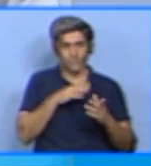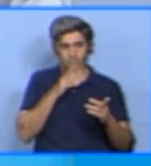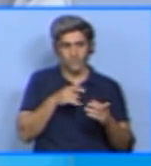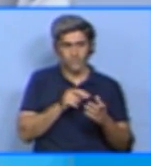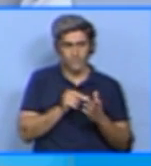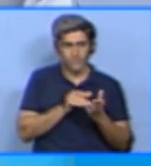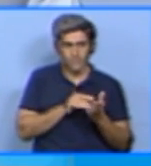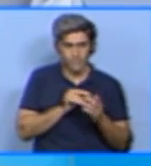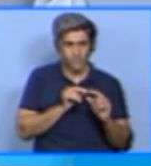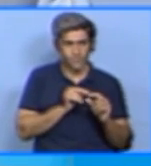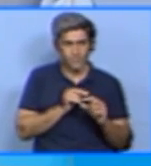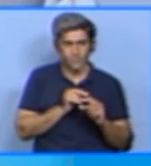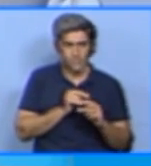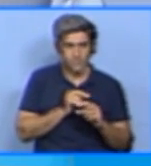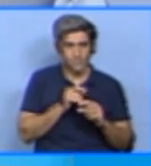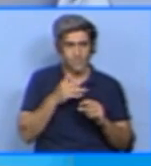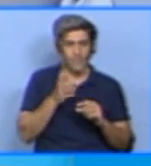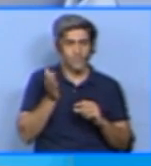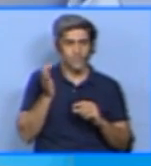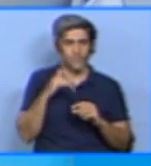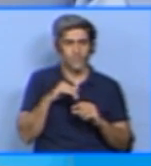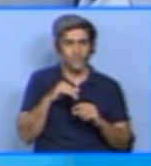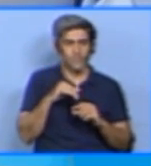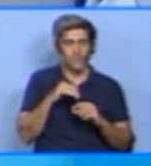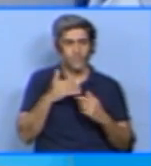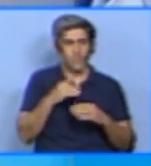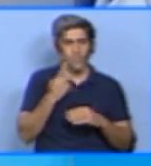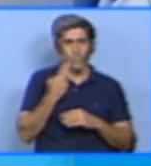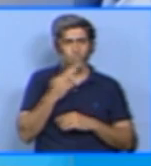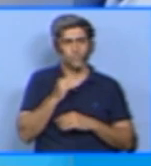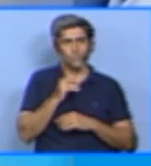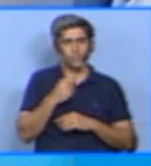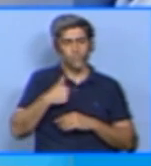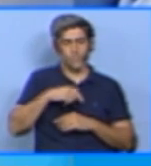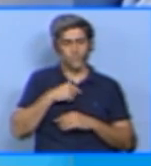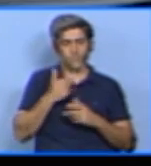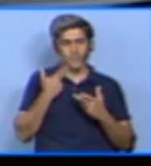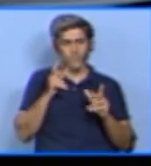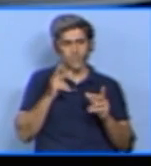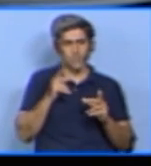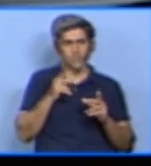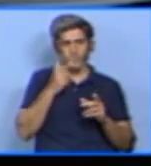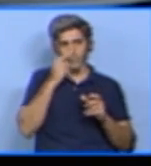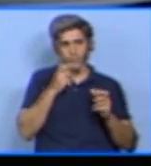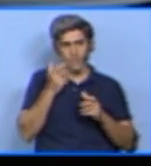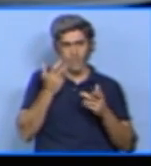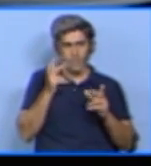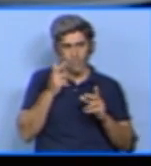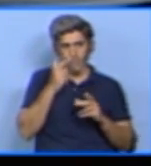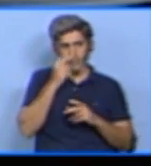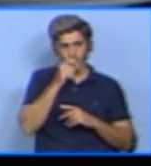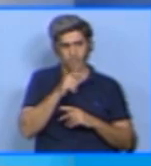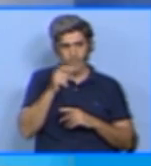livrinho, que o mal vem do mau uso da nossa liberdade. Os seres livres,